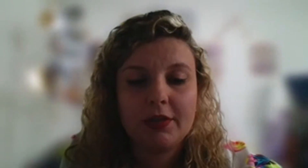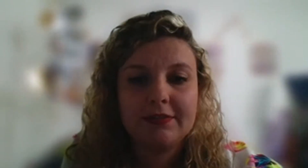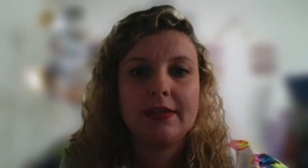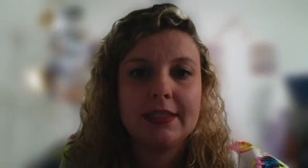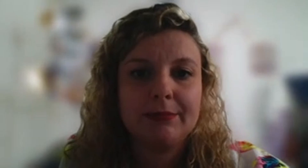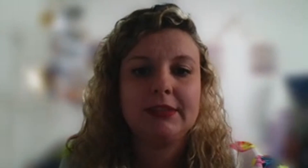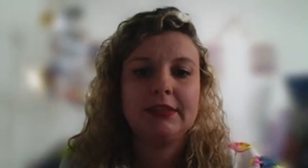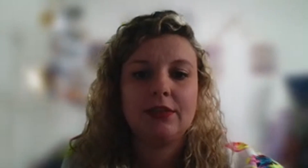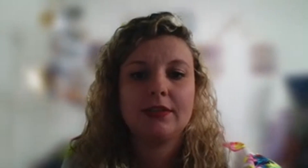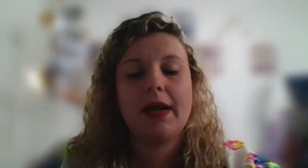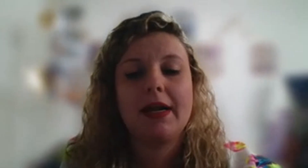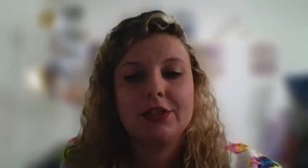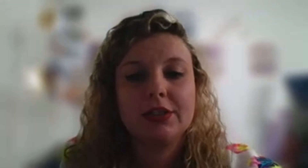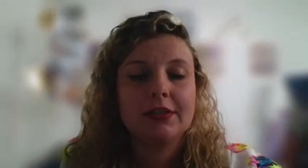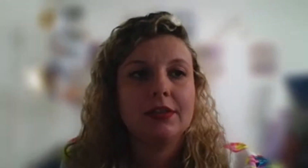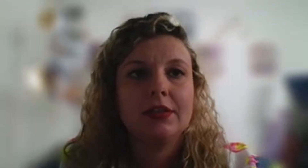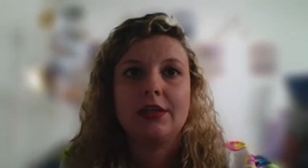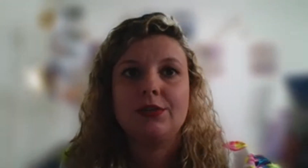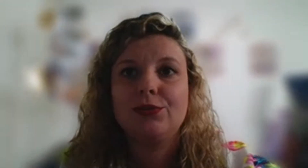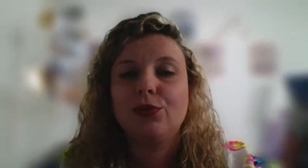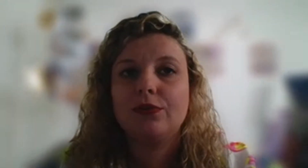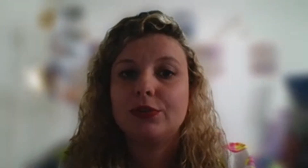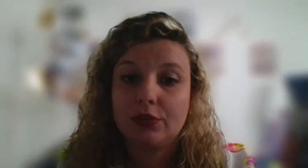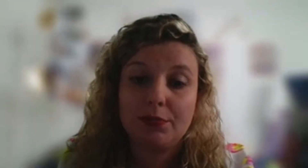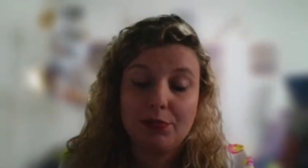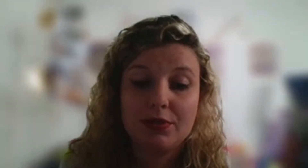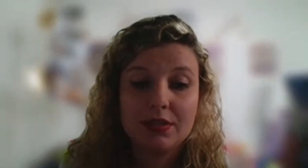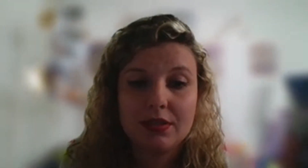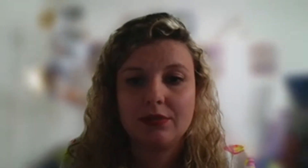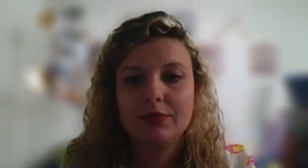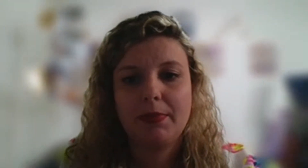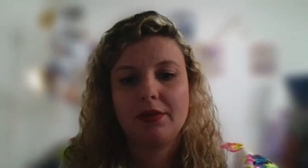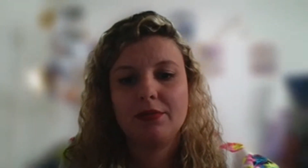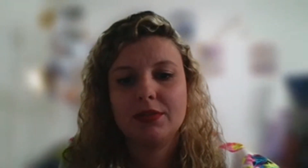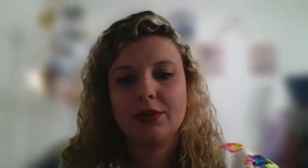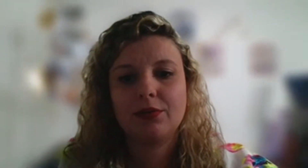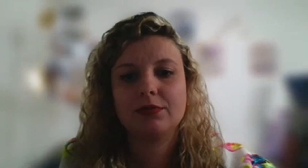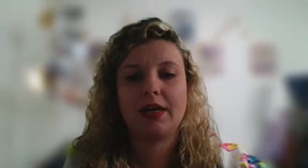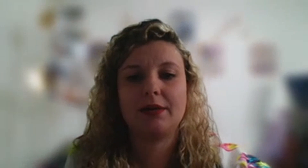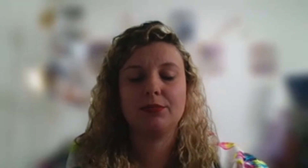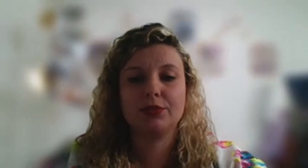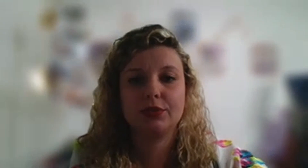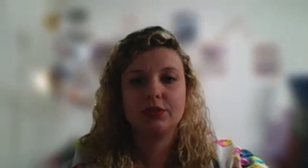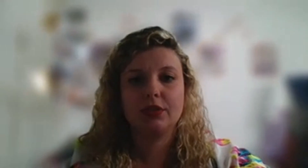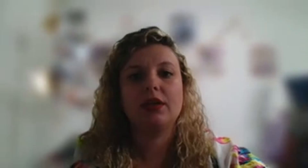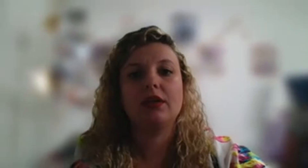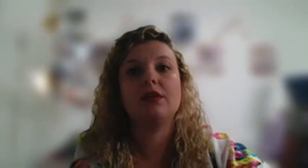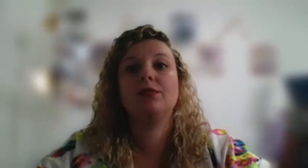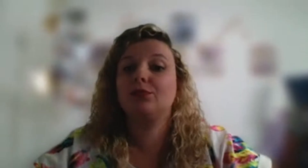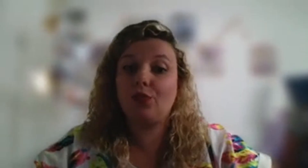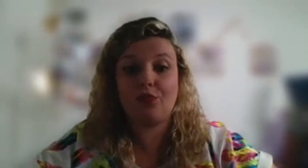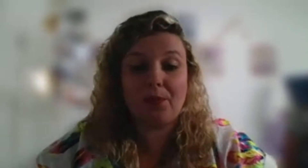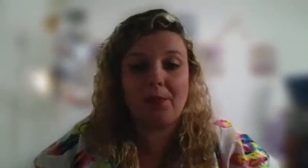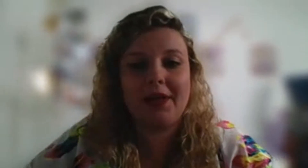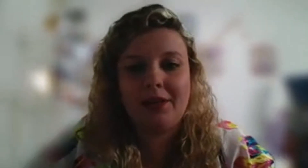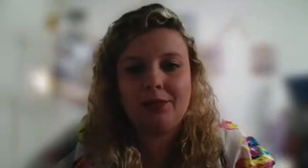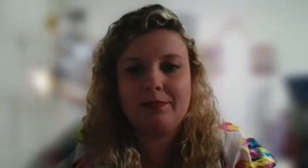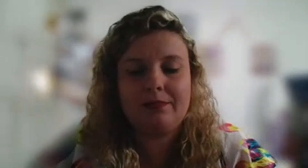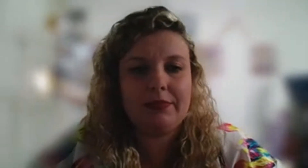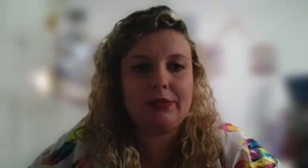Bom, nós finalizamos assim a nossa prática. De novo, eu estou à disposição. Espero nos encontrarmos em um